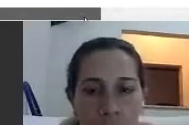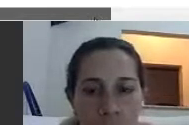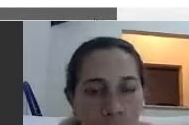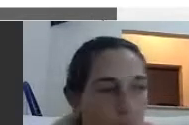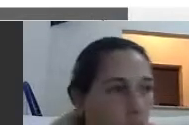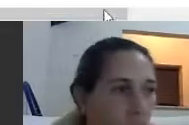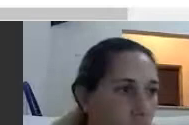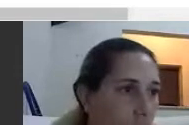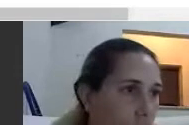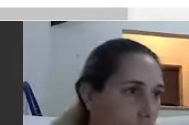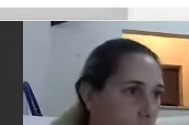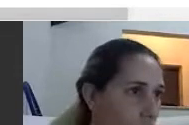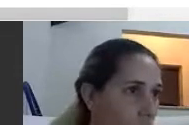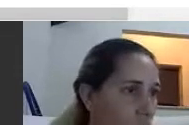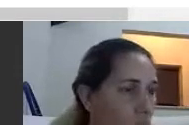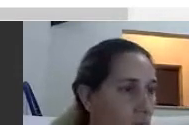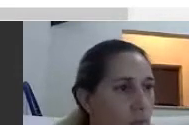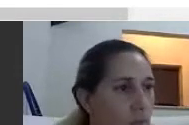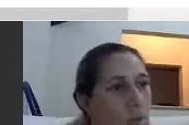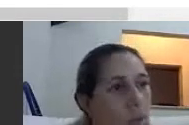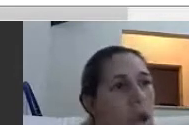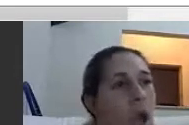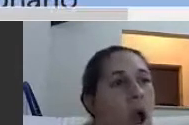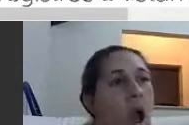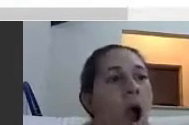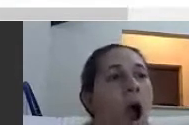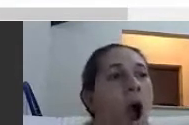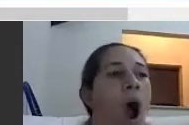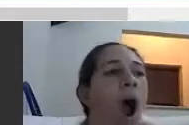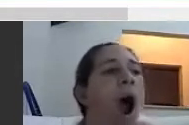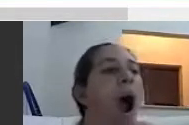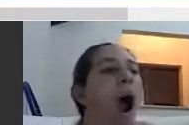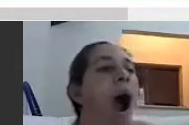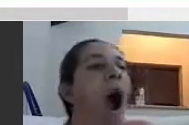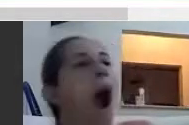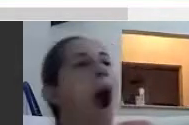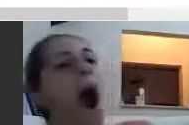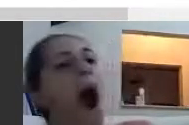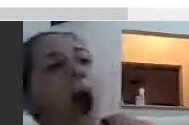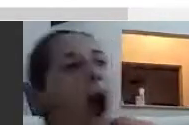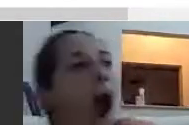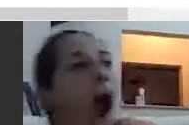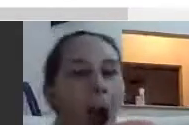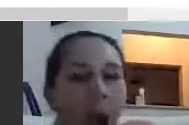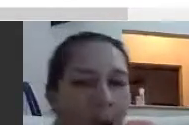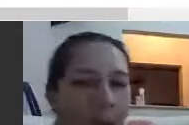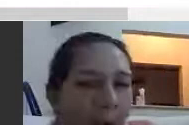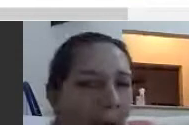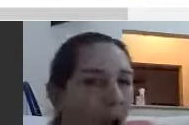Vou dar aqui uma olhada. E ele vai trazer aqui, ó.